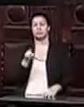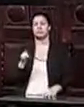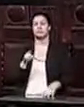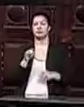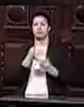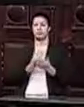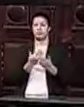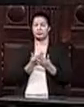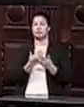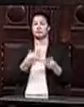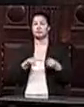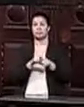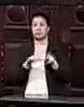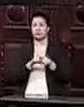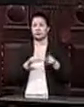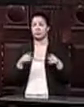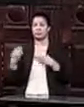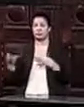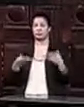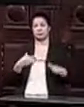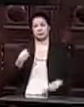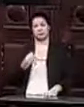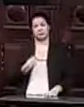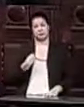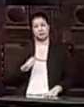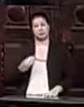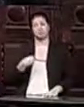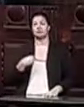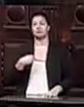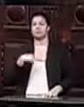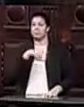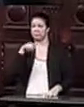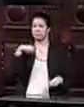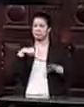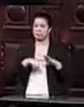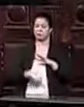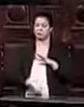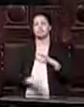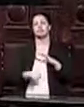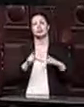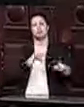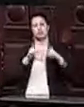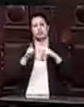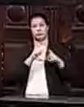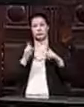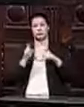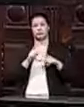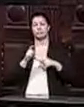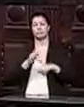às instituições que vieram participar do debate e, sobretudo, vamos aprofundar o debate sobre o